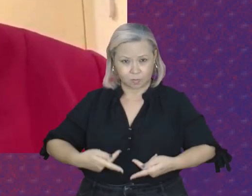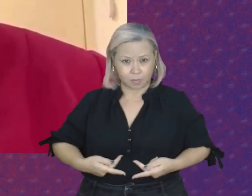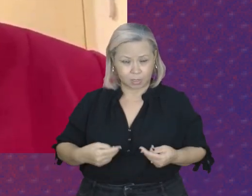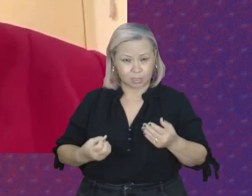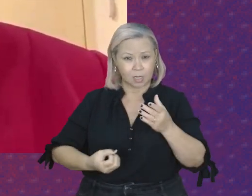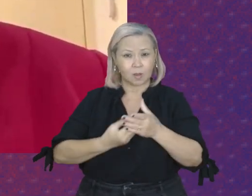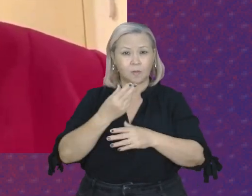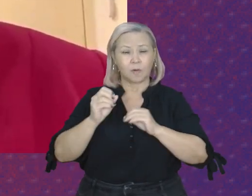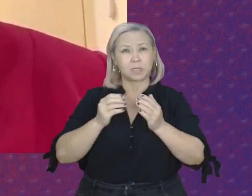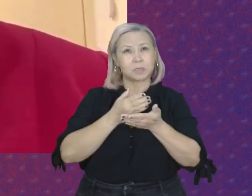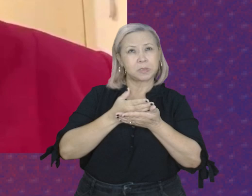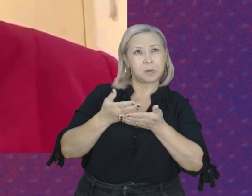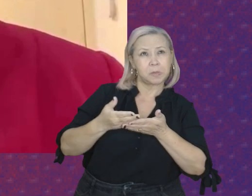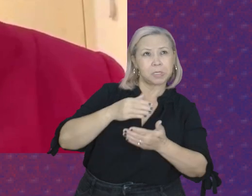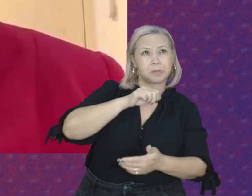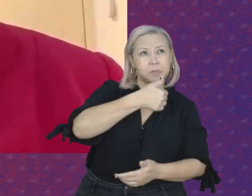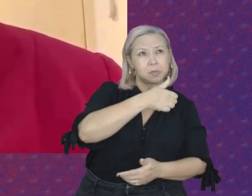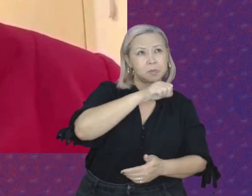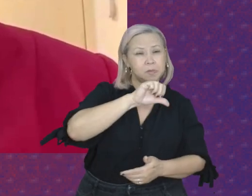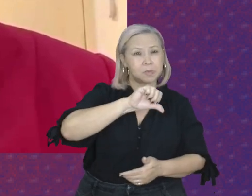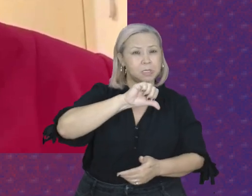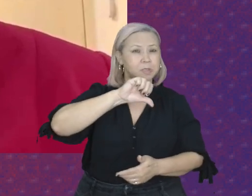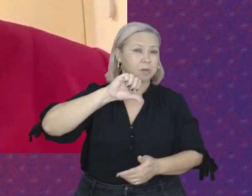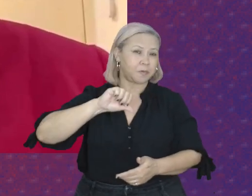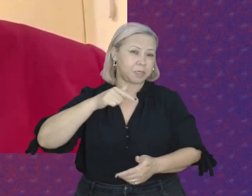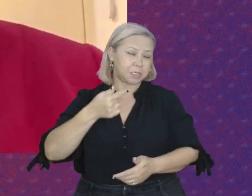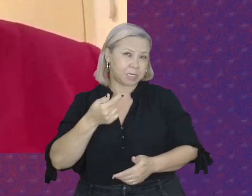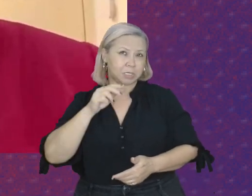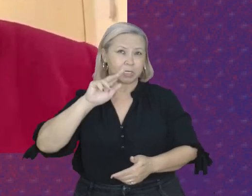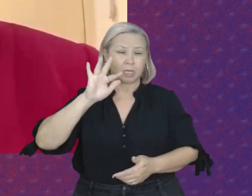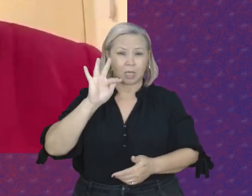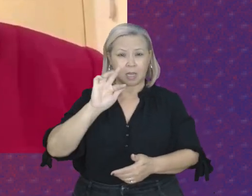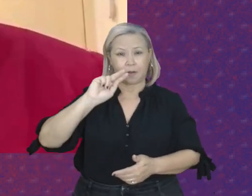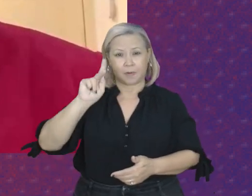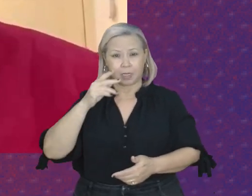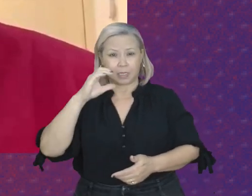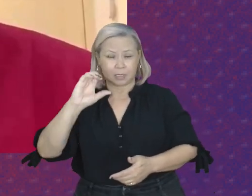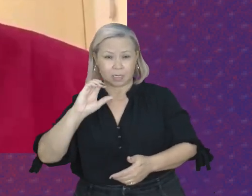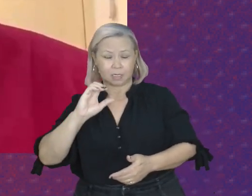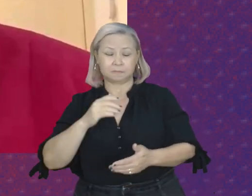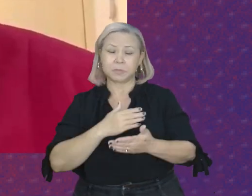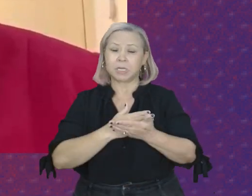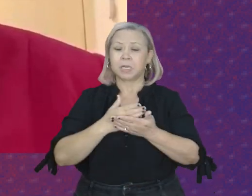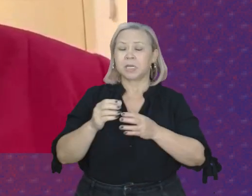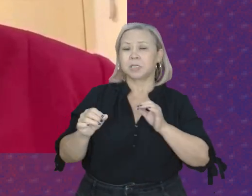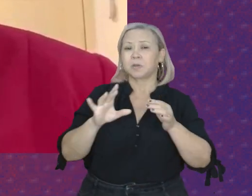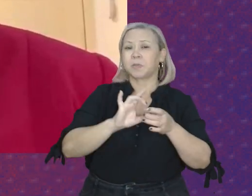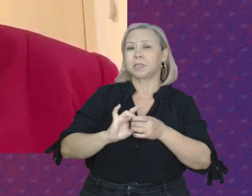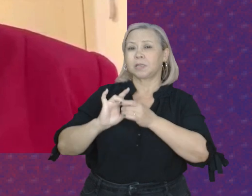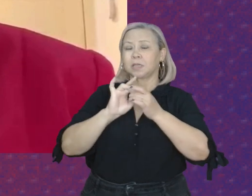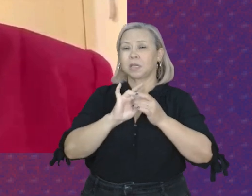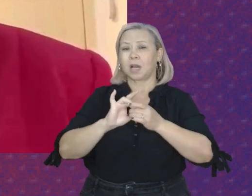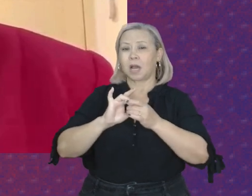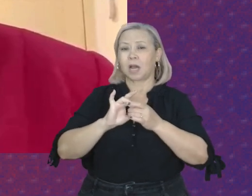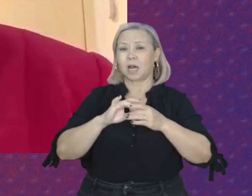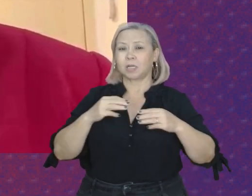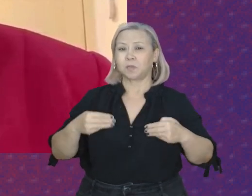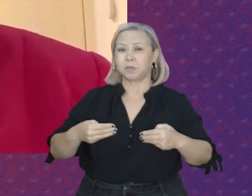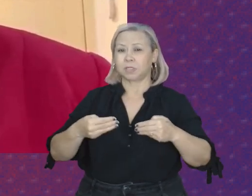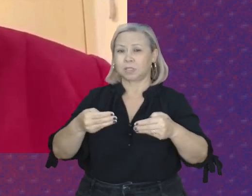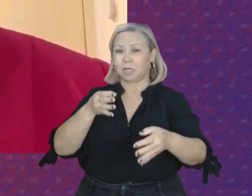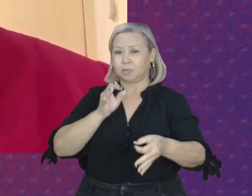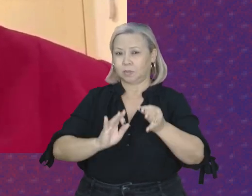criada inicialmente em 97, época do Fernando Henrique, e inicialmente ela estava vinculada ao Ministério da